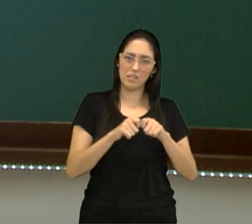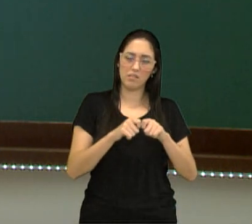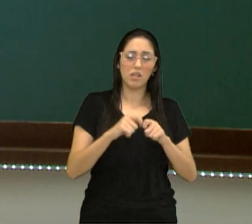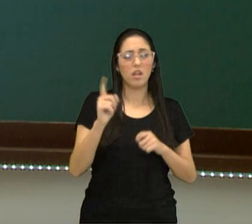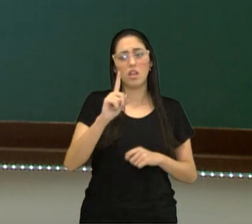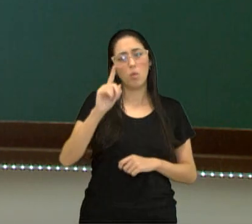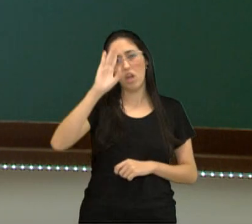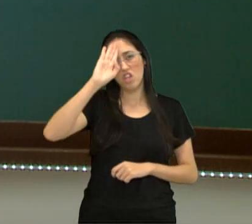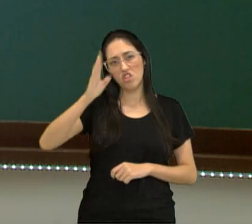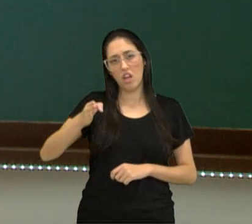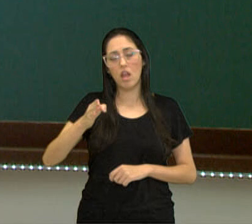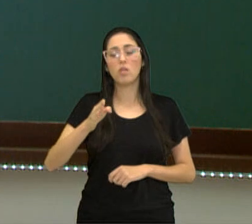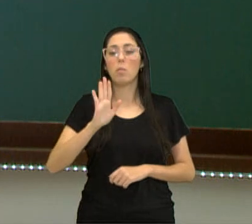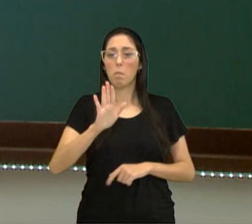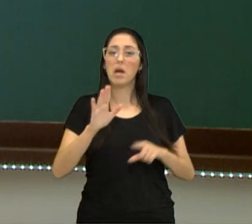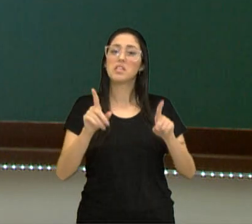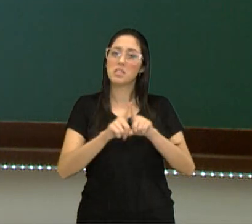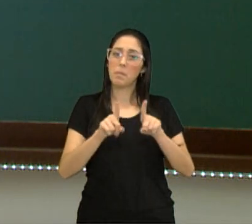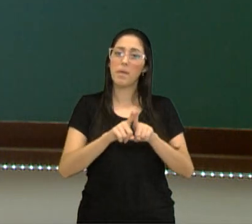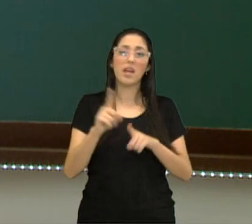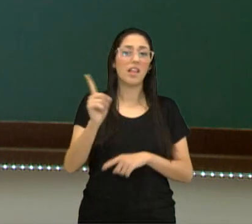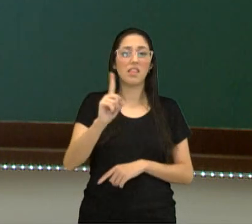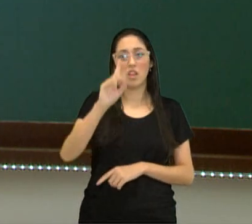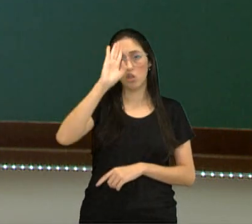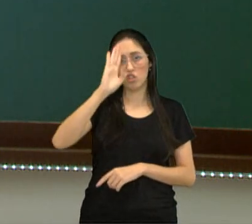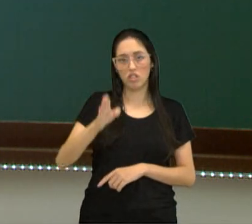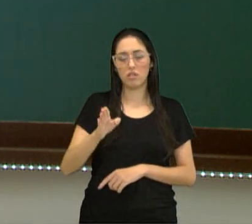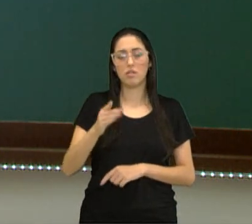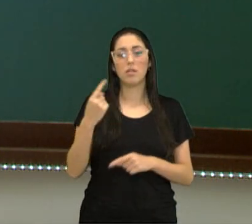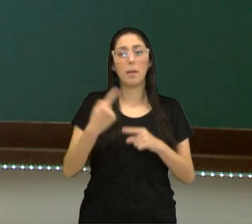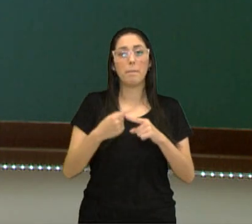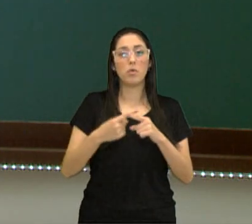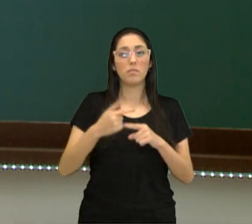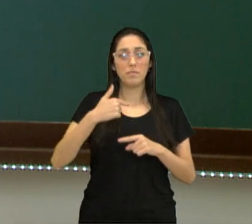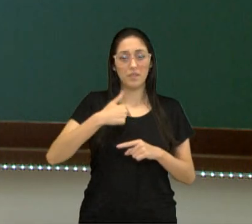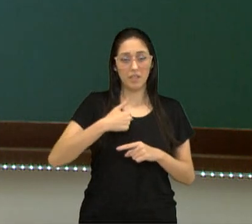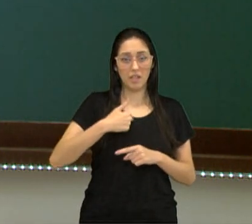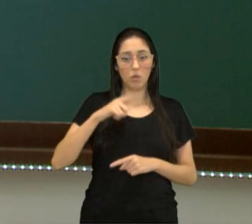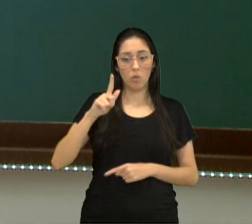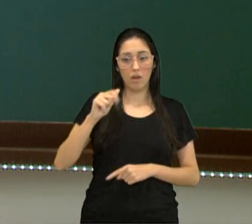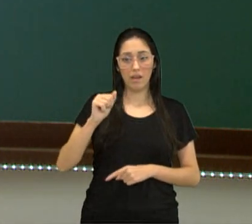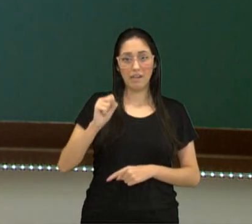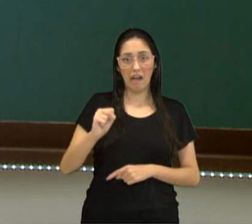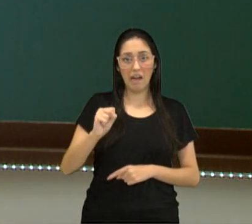também o impacto indireto. Pois você não está emitindo gases poluentes